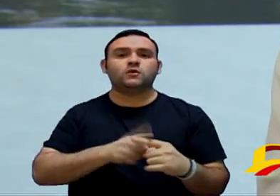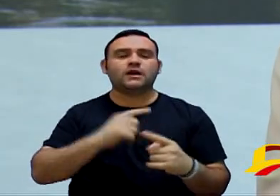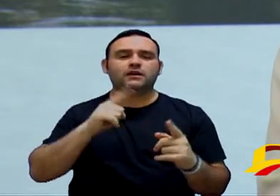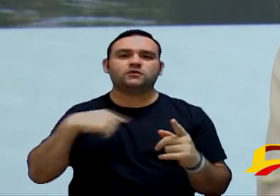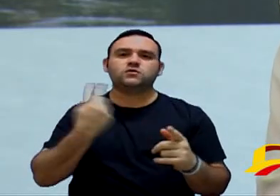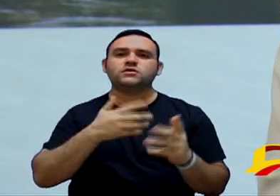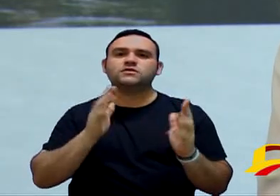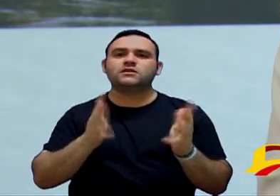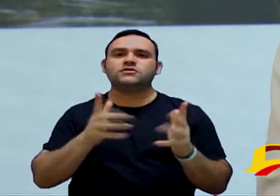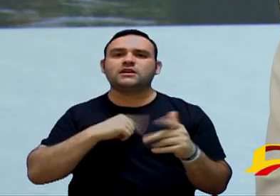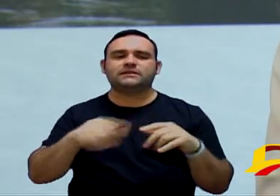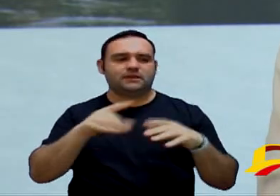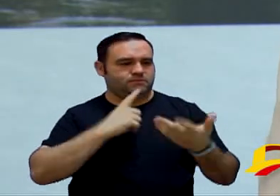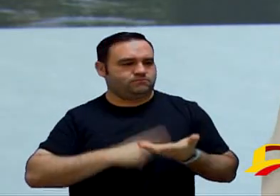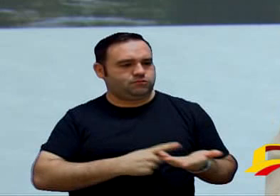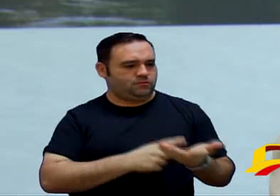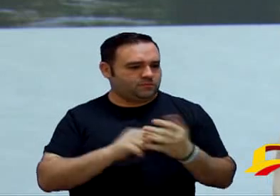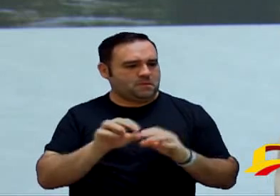mobilizando